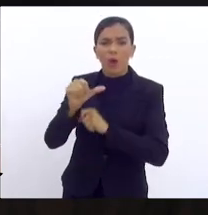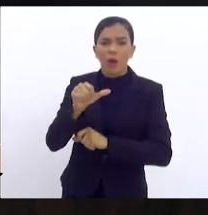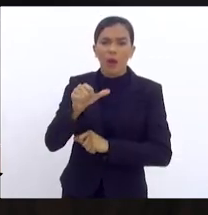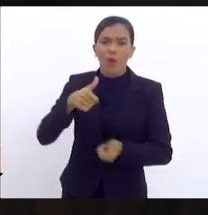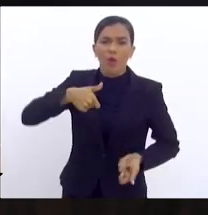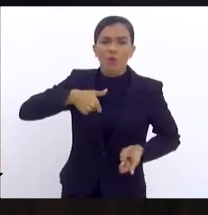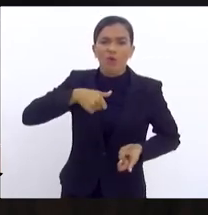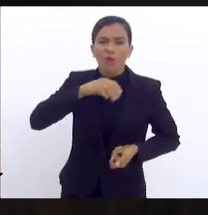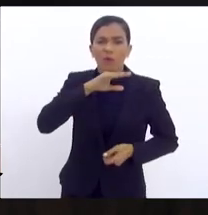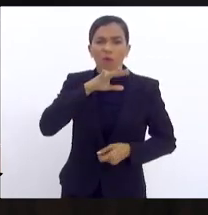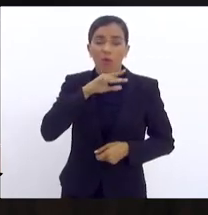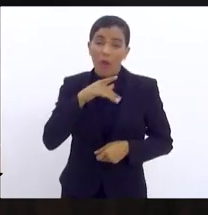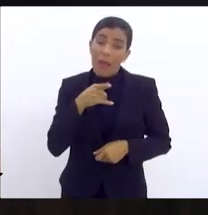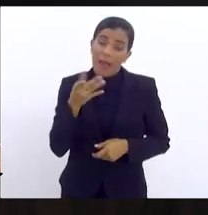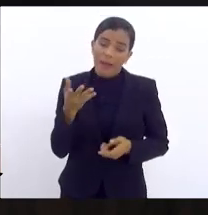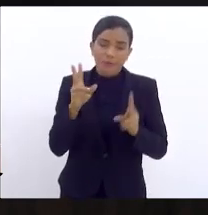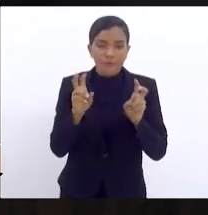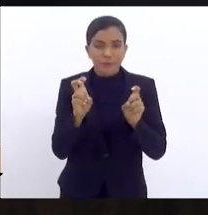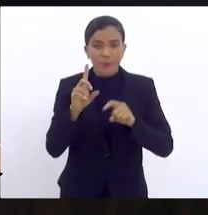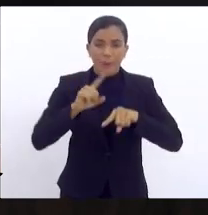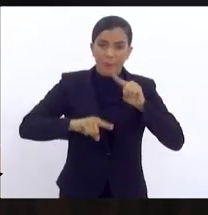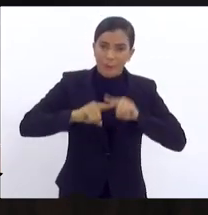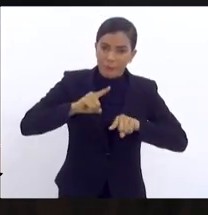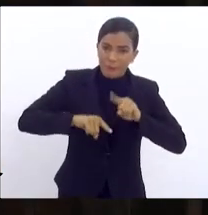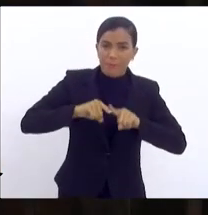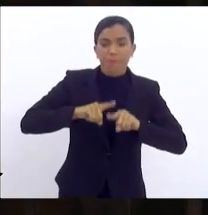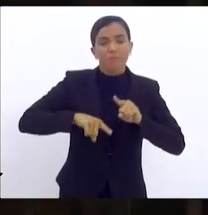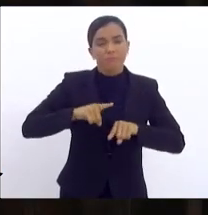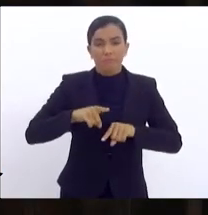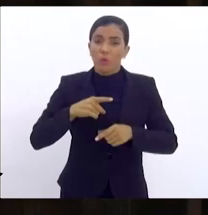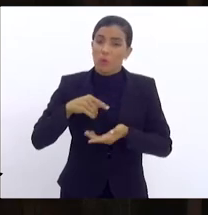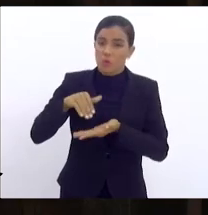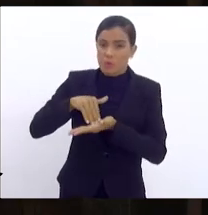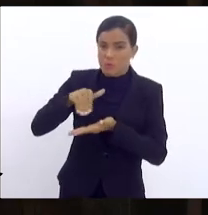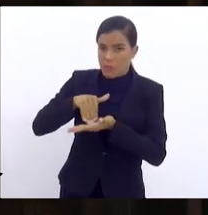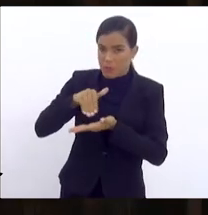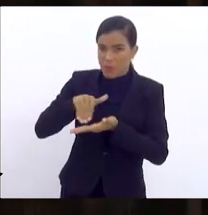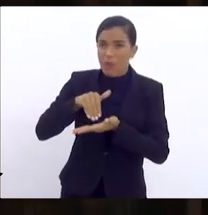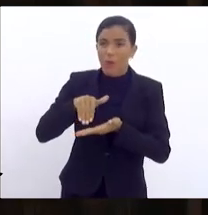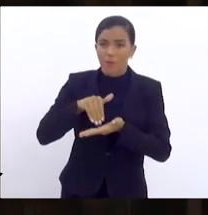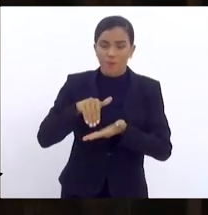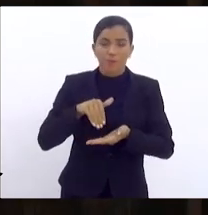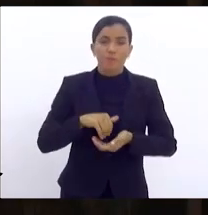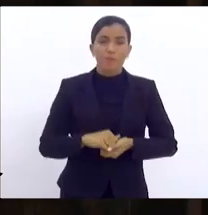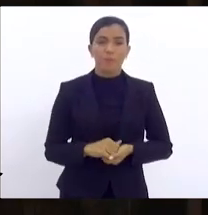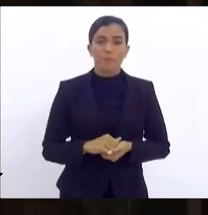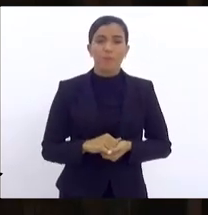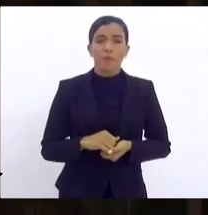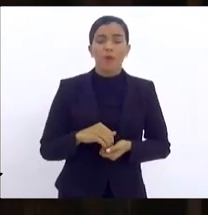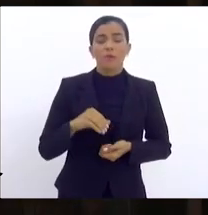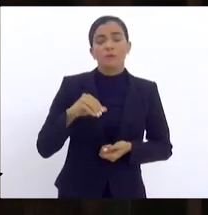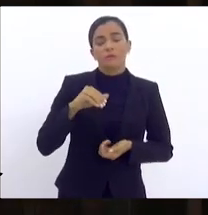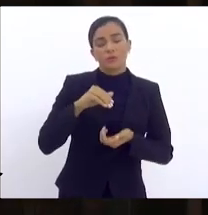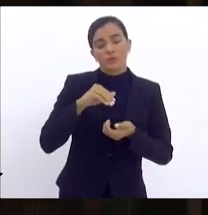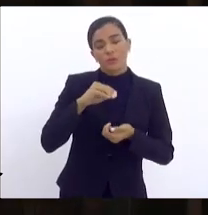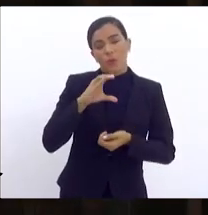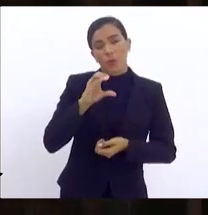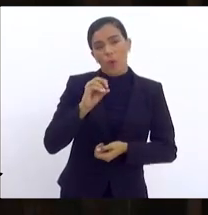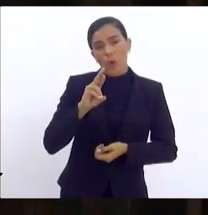em matéria de equipamento Nossa secretário Coronel Luiz Henrique Marinho Pires Vem adquirindo